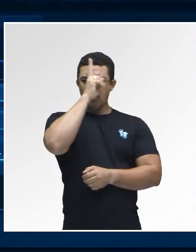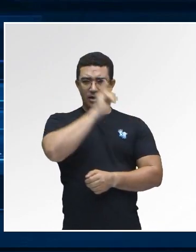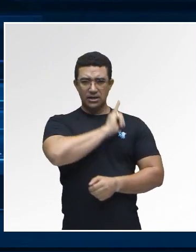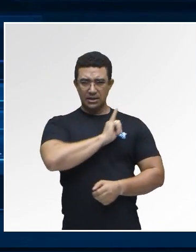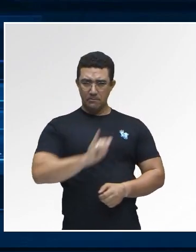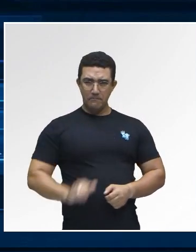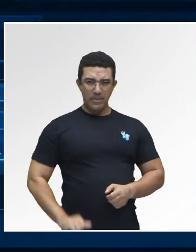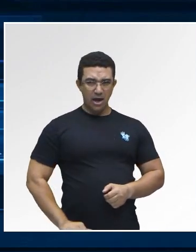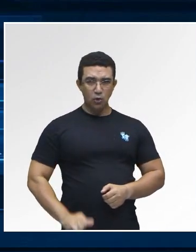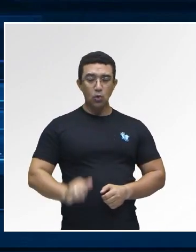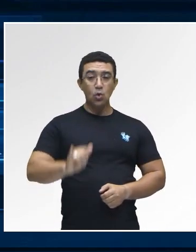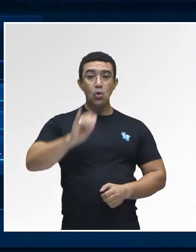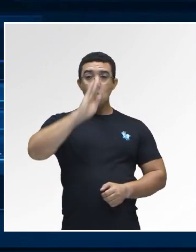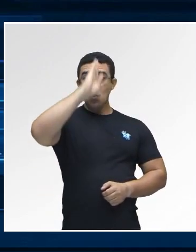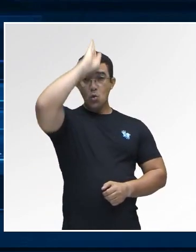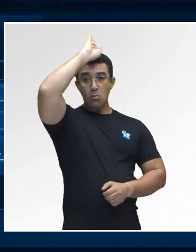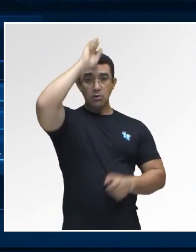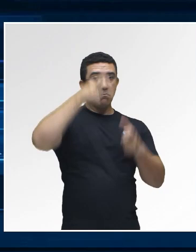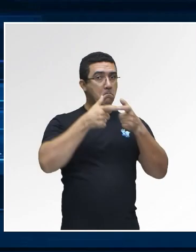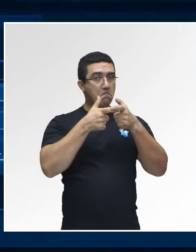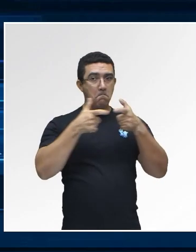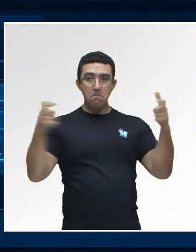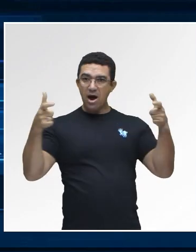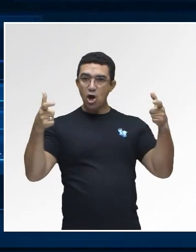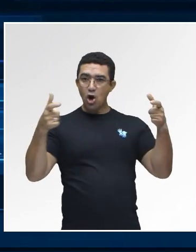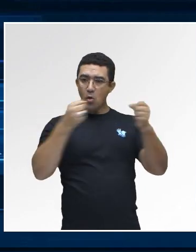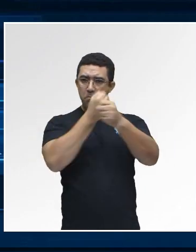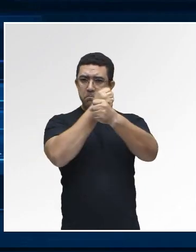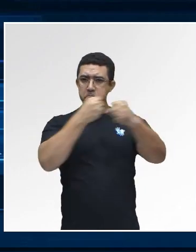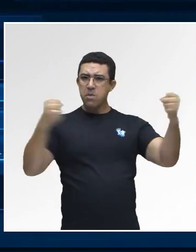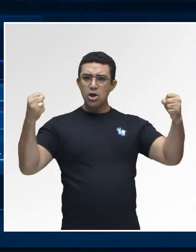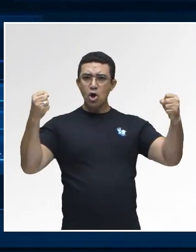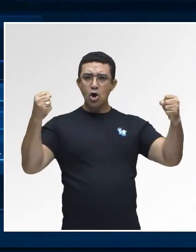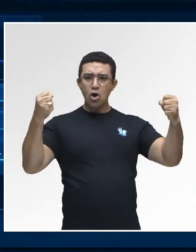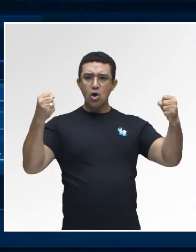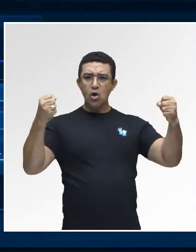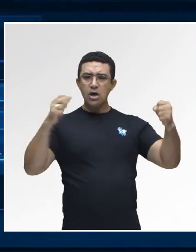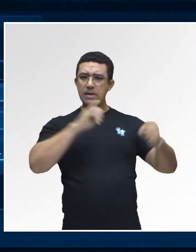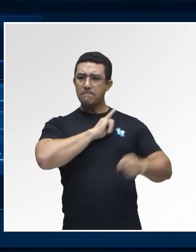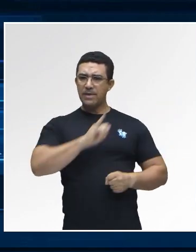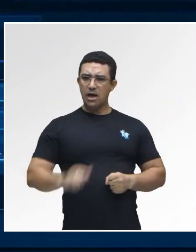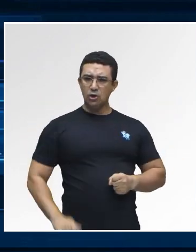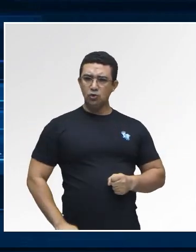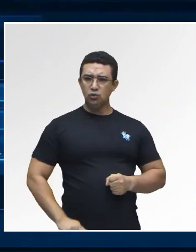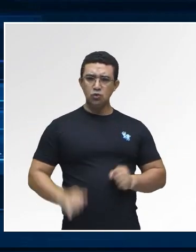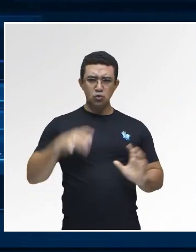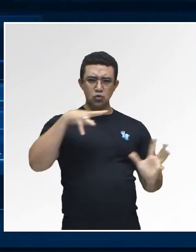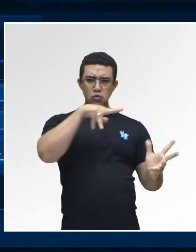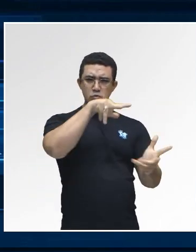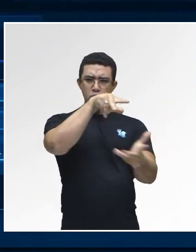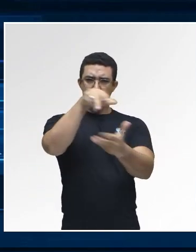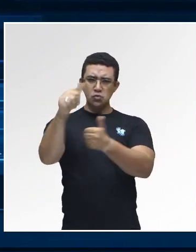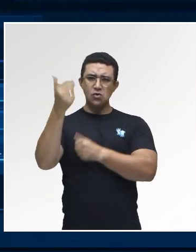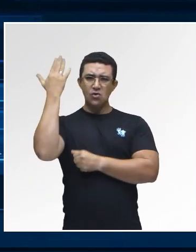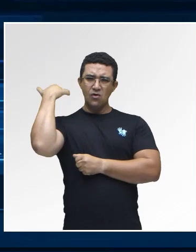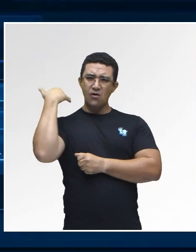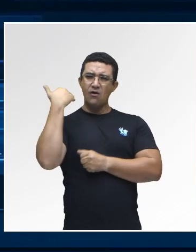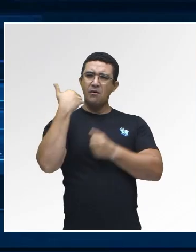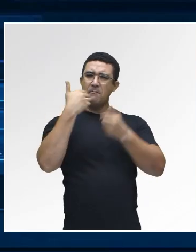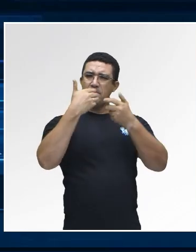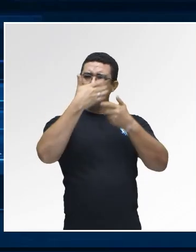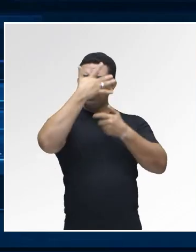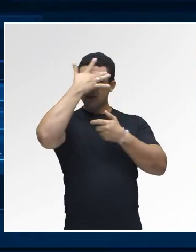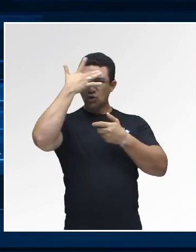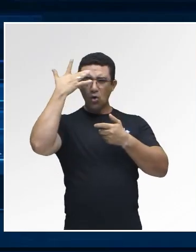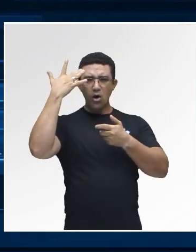foi o maior império do mundo antigo. Não é verdade? Os grandes conquistadores, o que